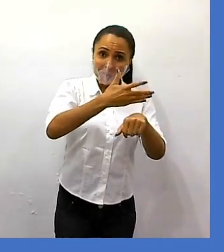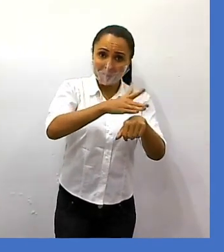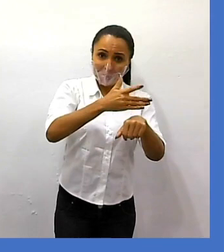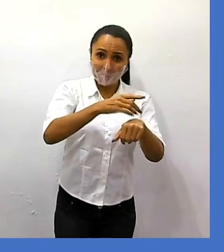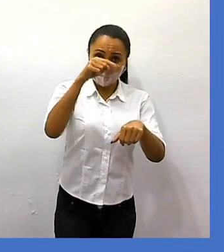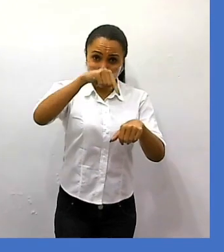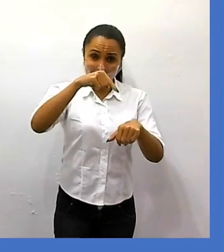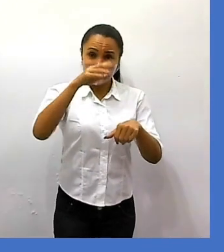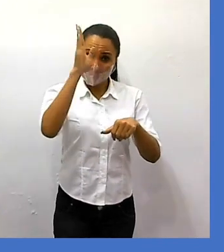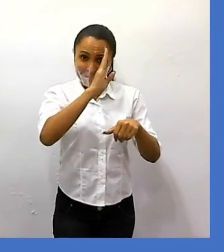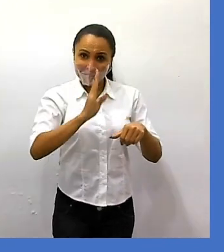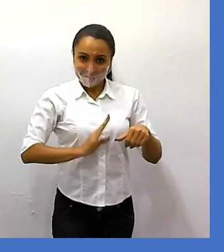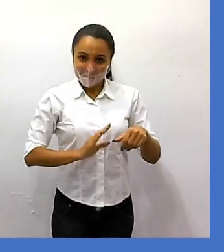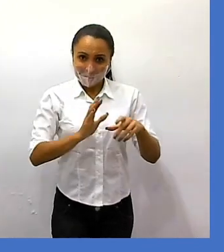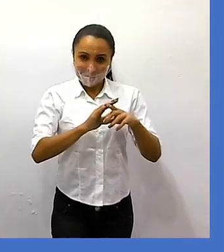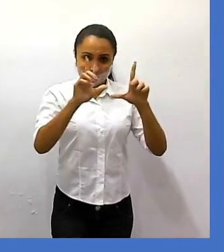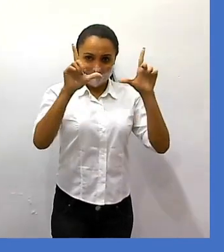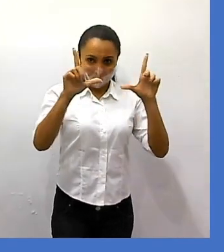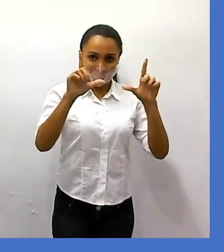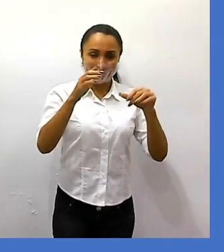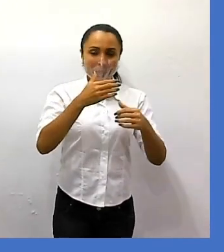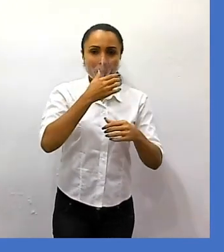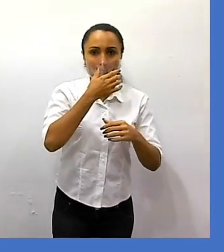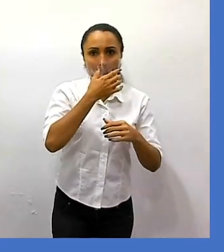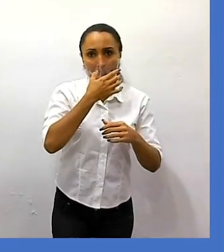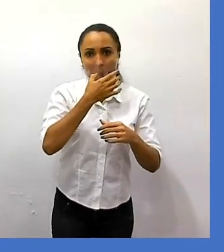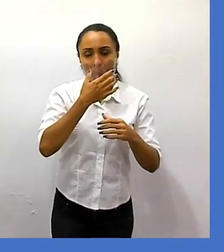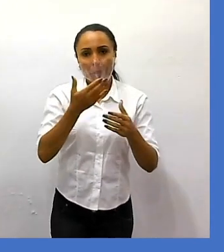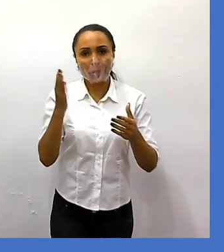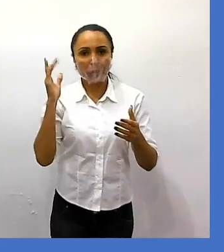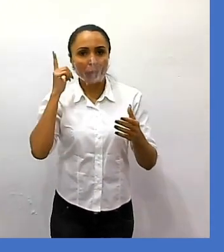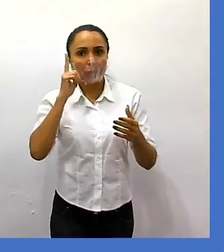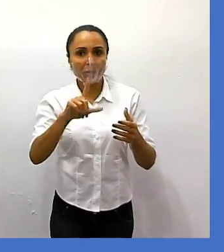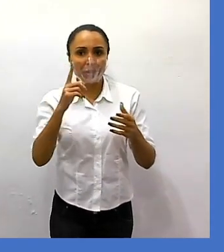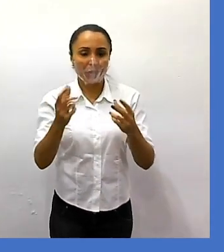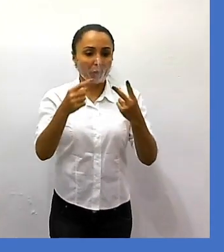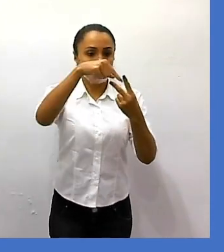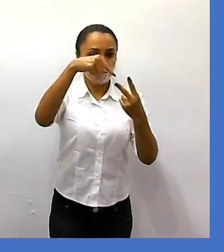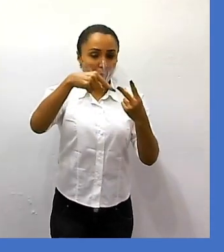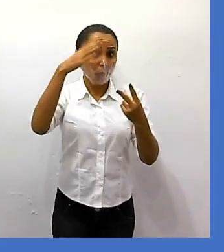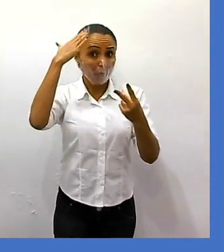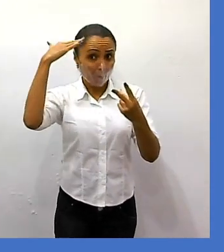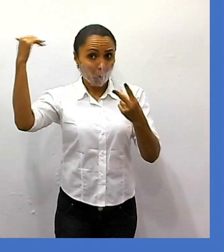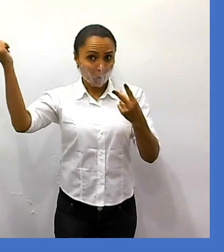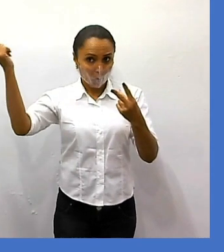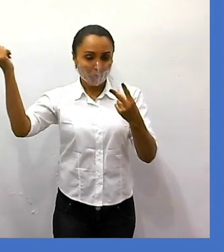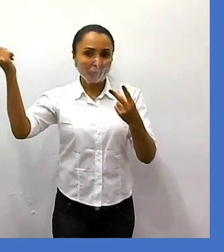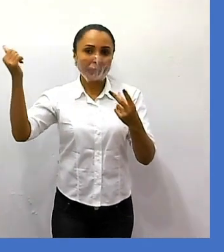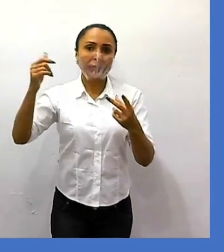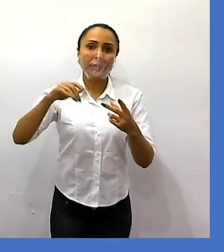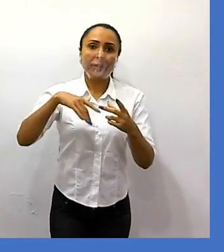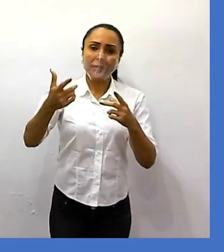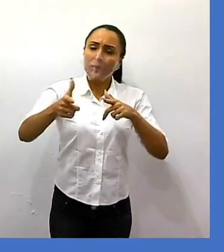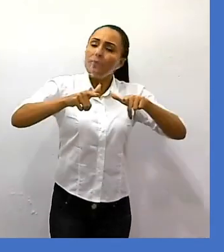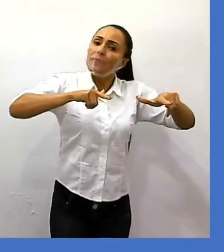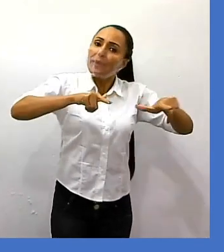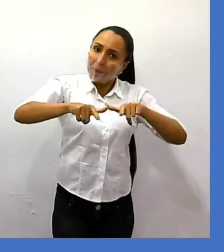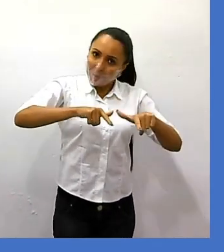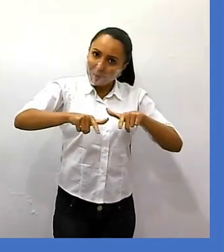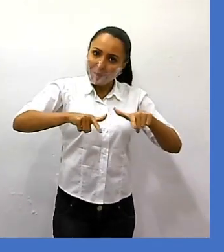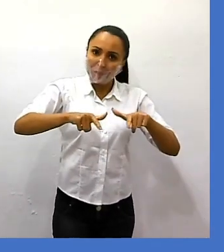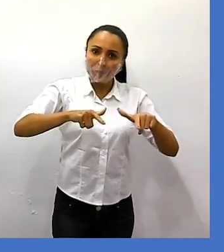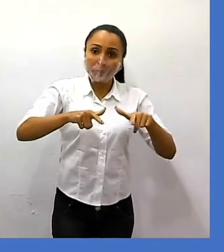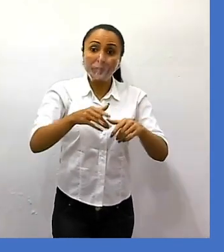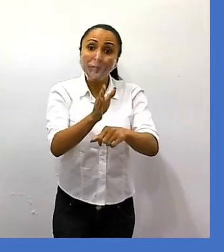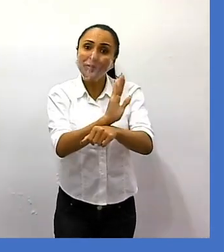gente consegue ver esses dois grandes atores, né, em ação